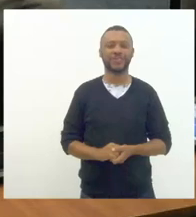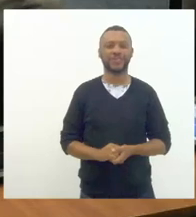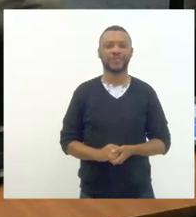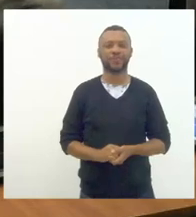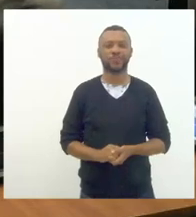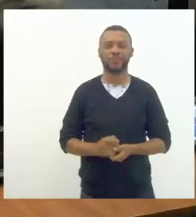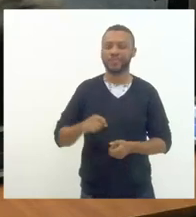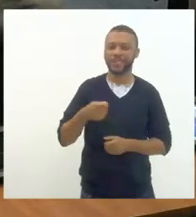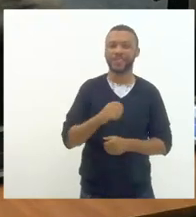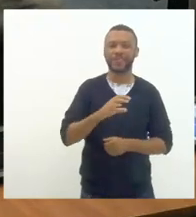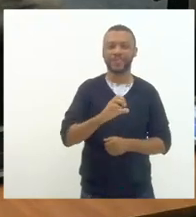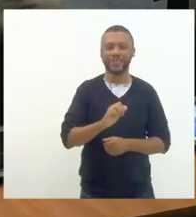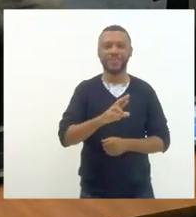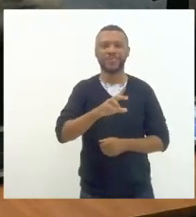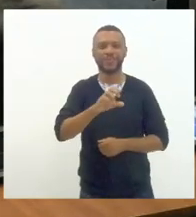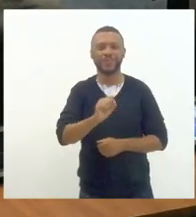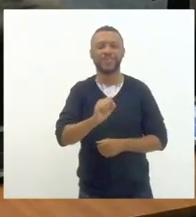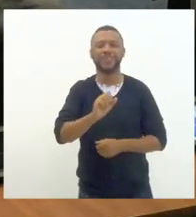Carlos Augusto.